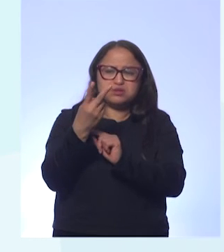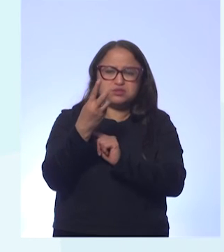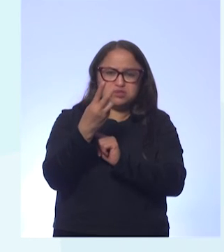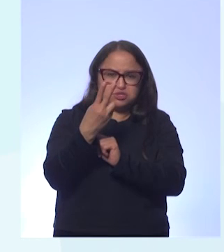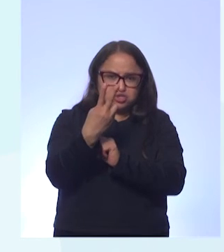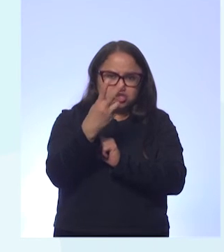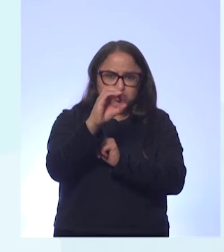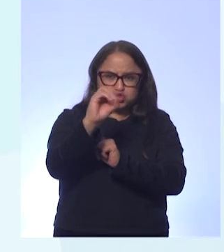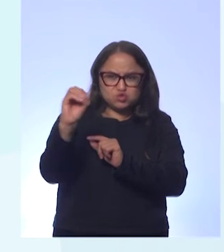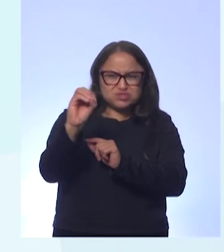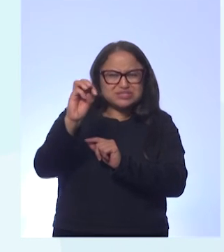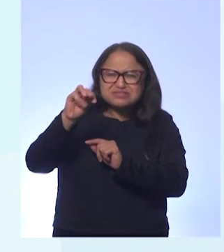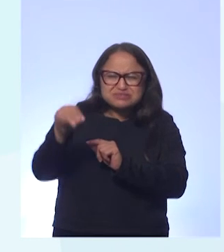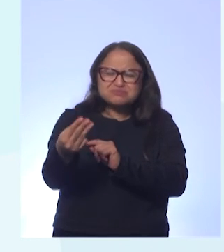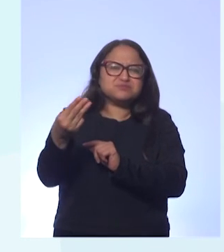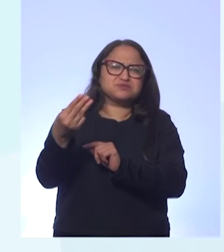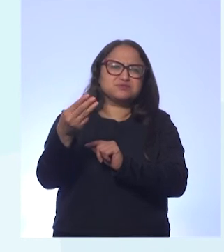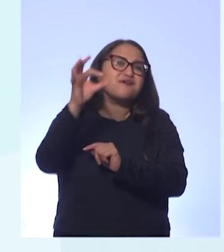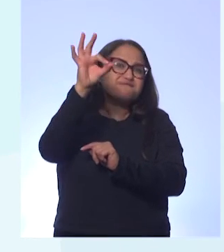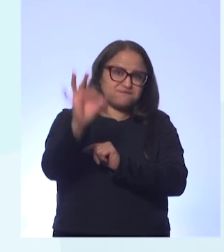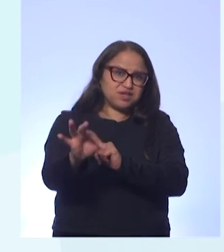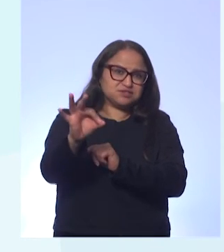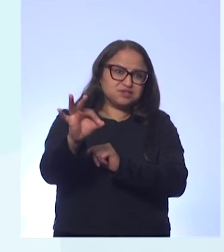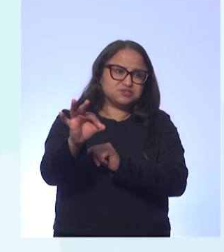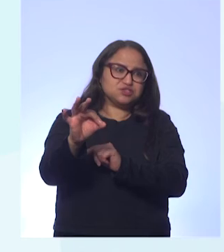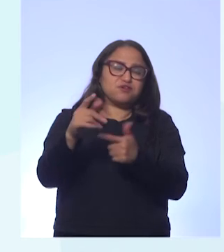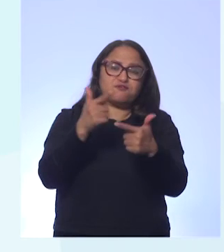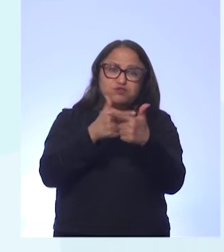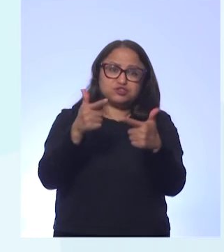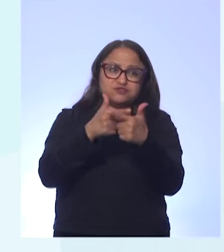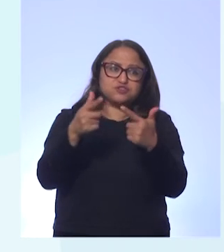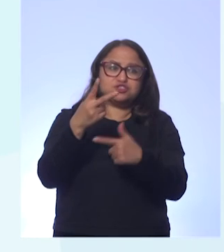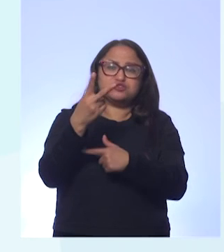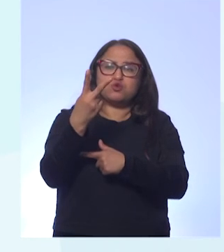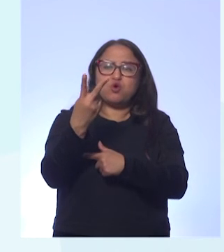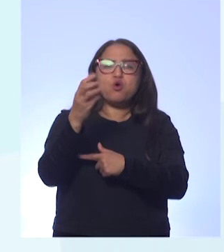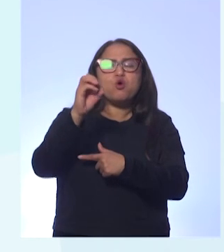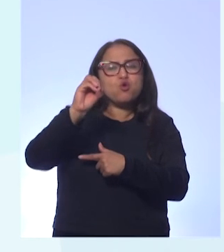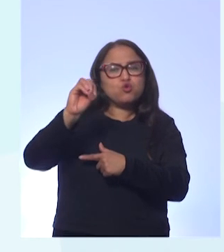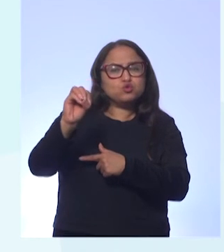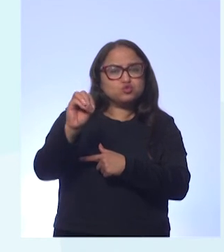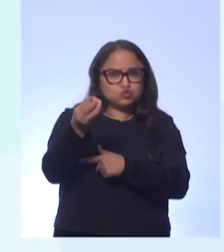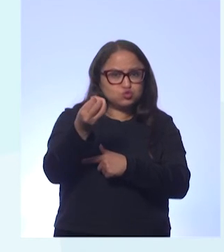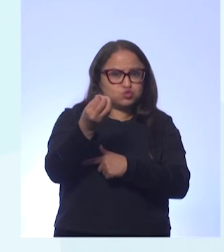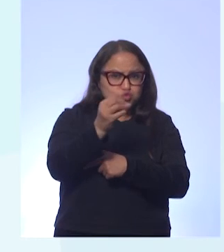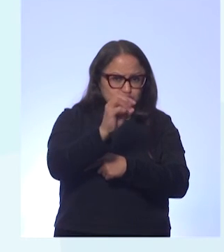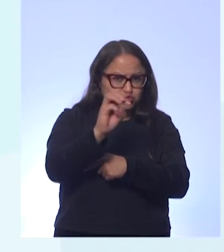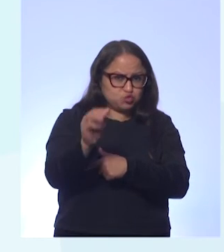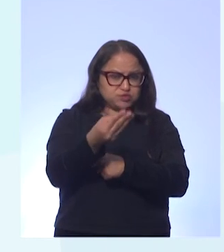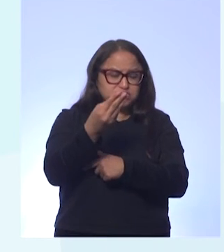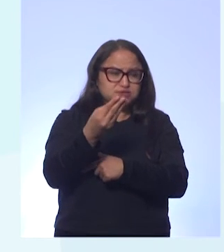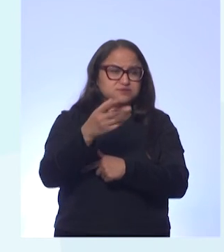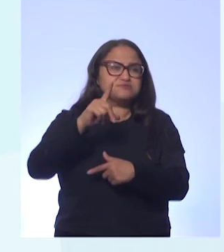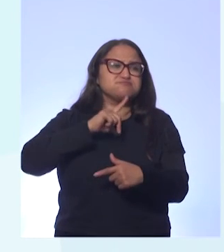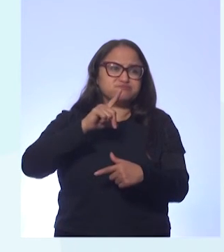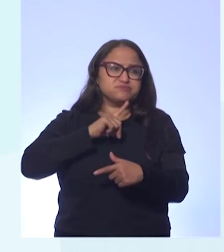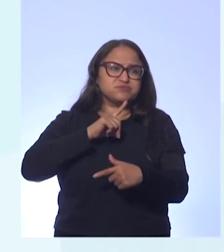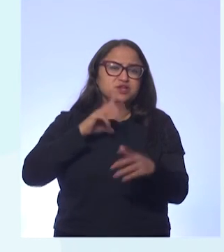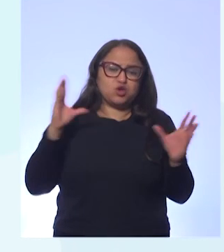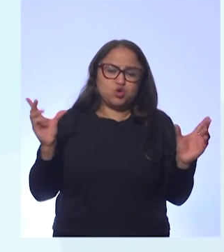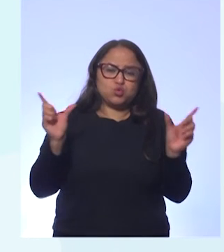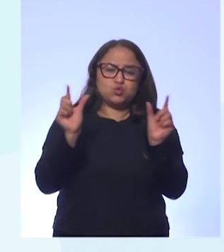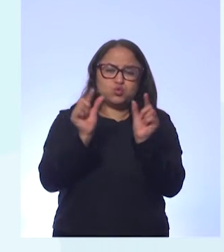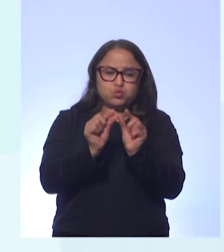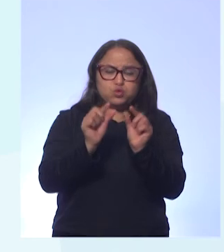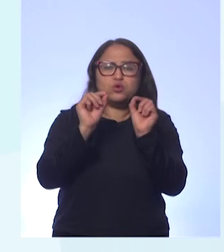vezes. O real foi dividido, né, por 200.000 para caber naquele mapa. Houve uma redução do que é grande,